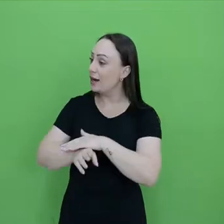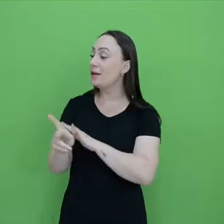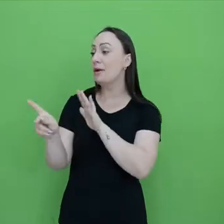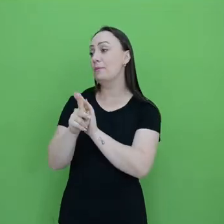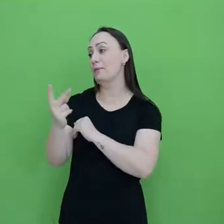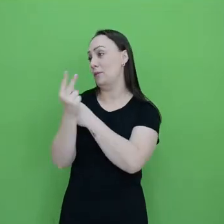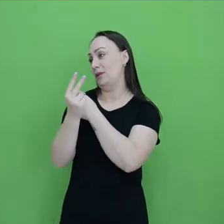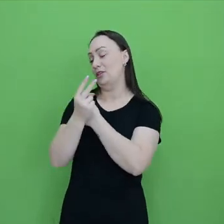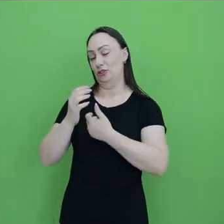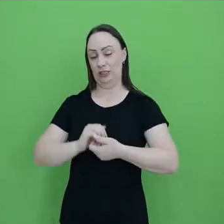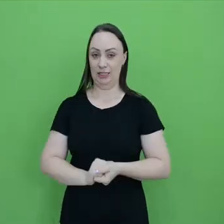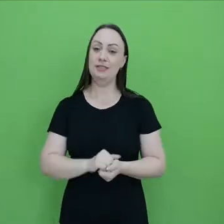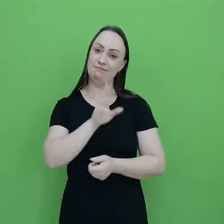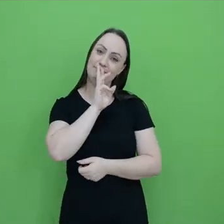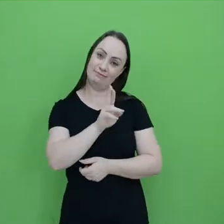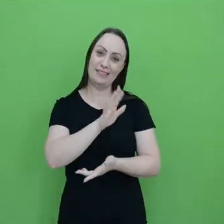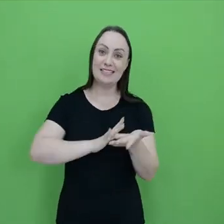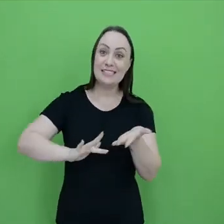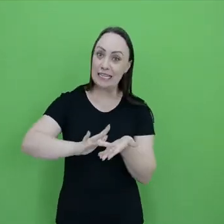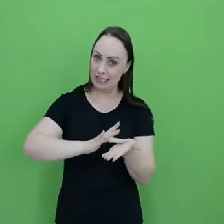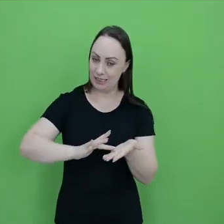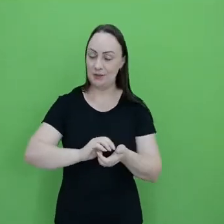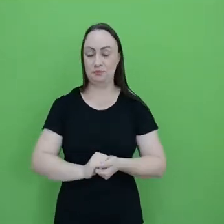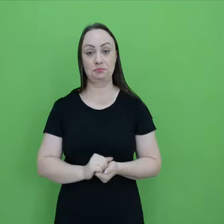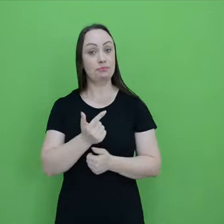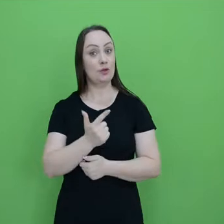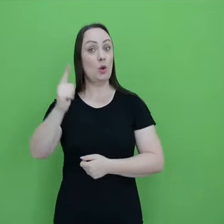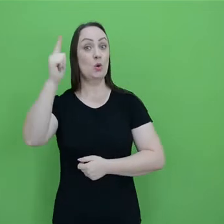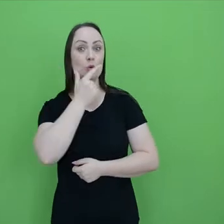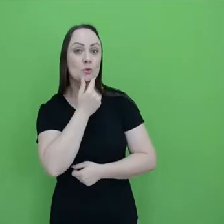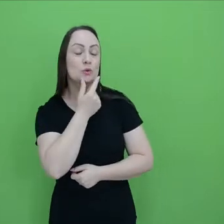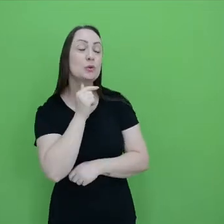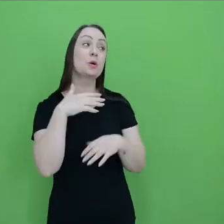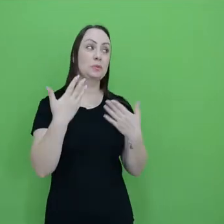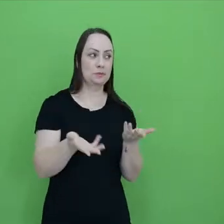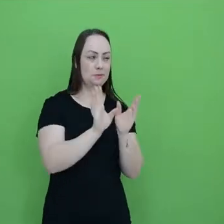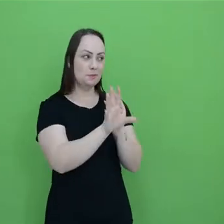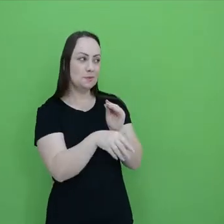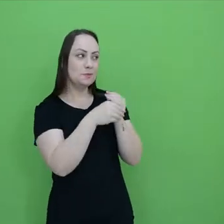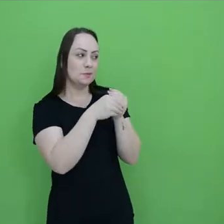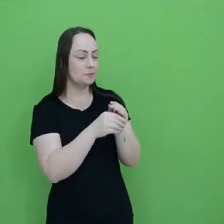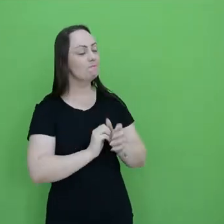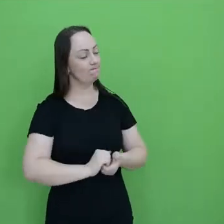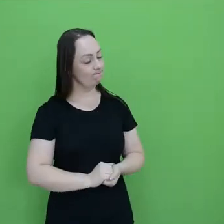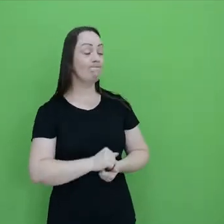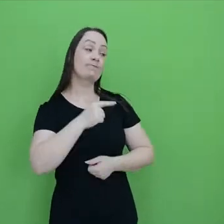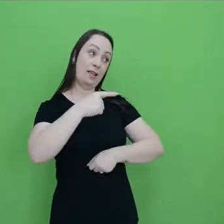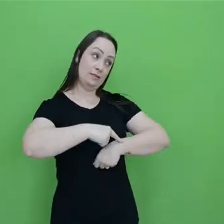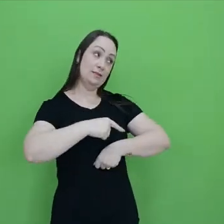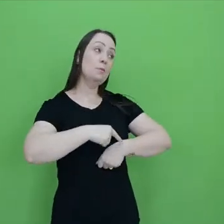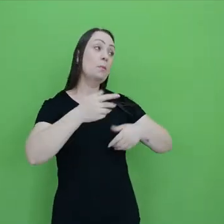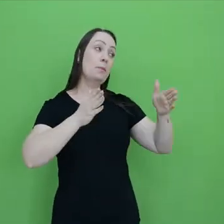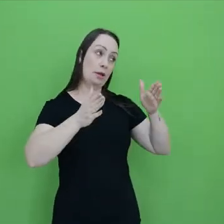me abrigar, respondeu a cigana. Um outro rapaz, então, complementou. Essa época